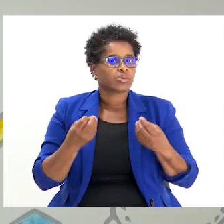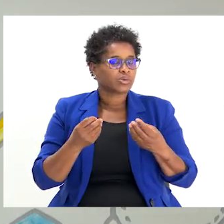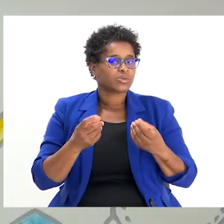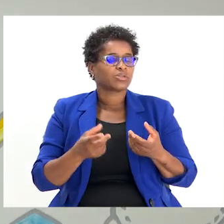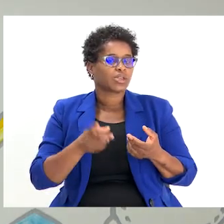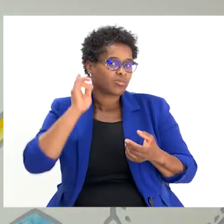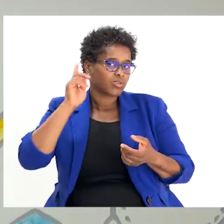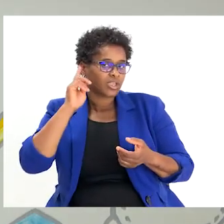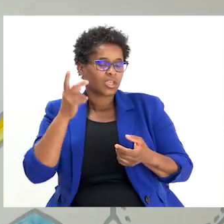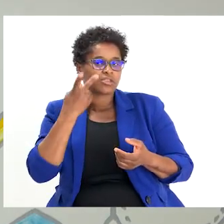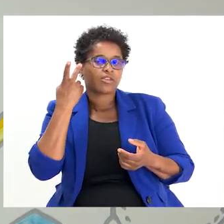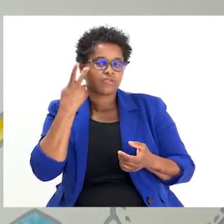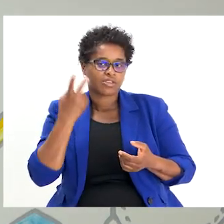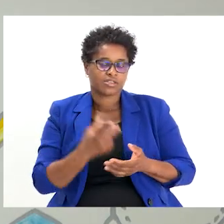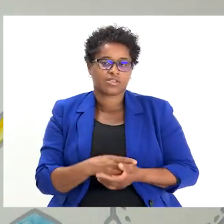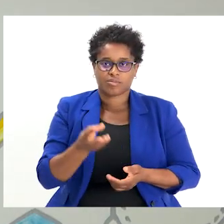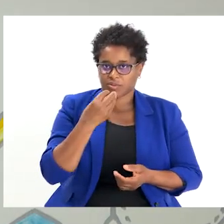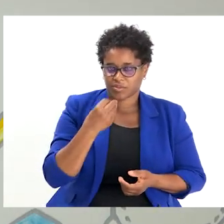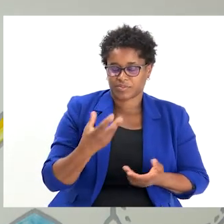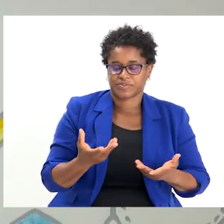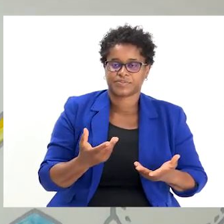indispensável à sobrevivência.